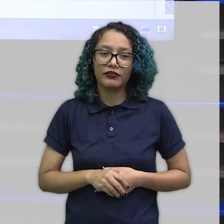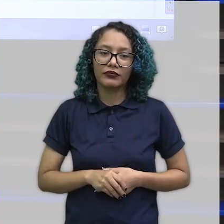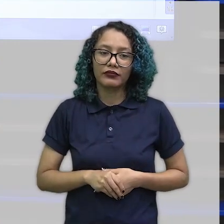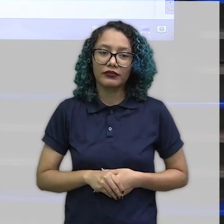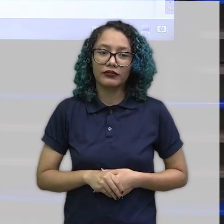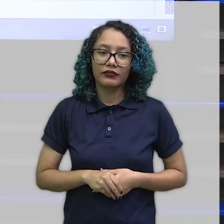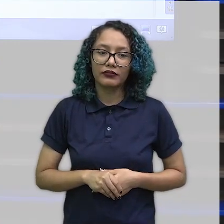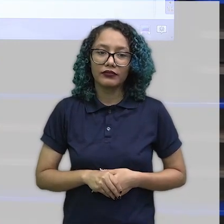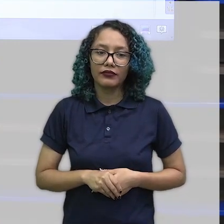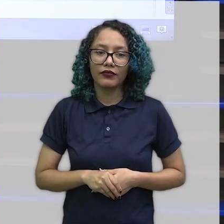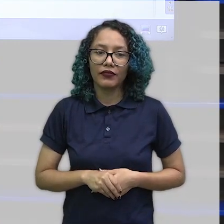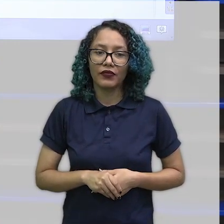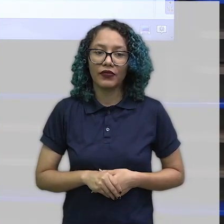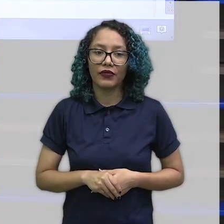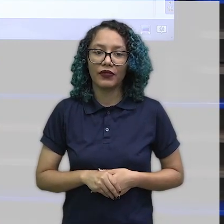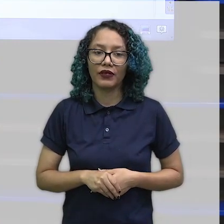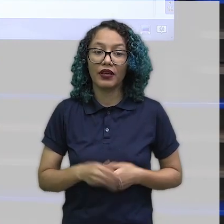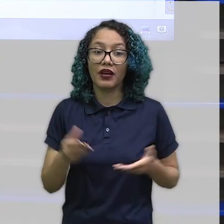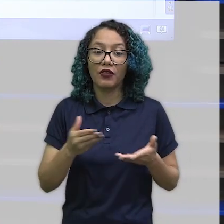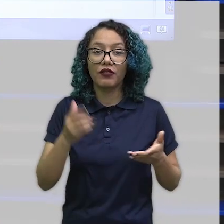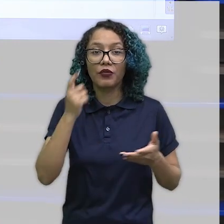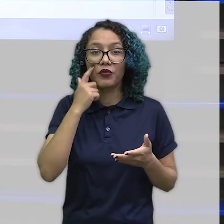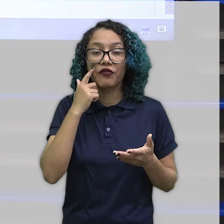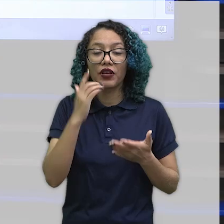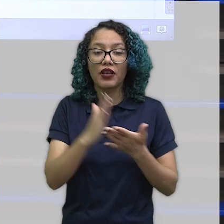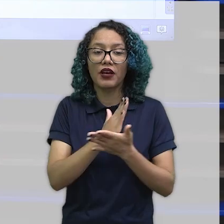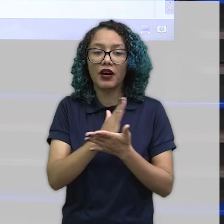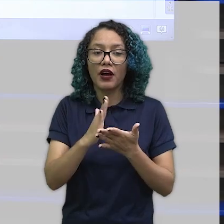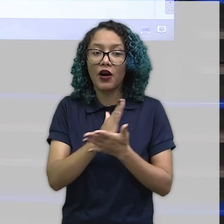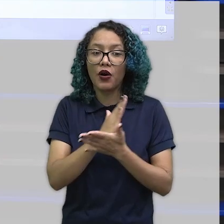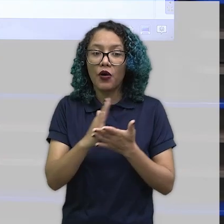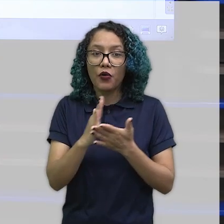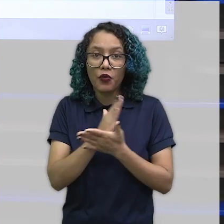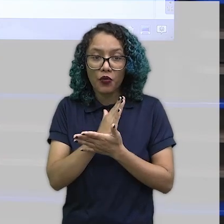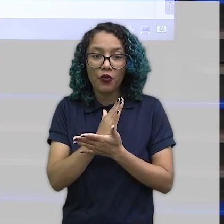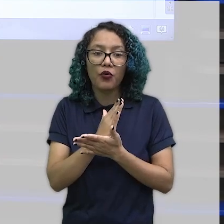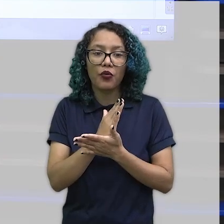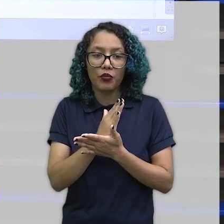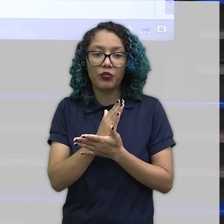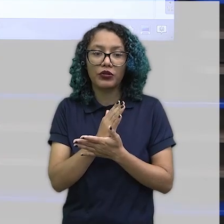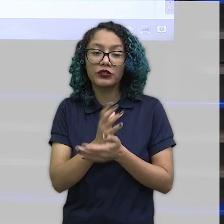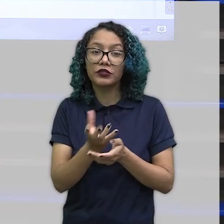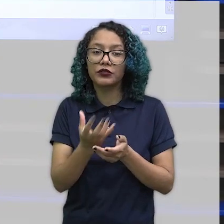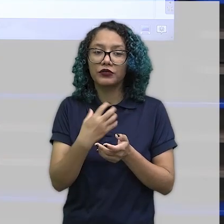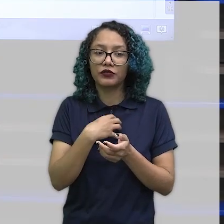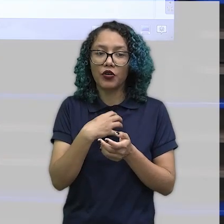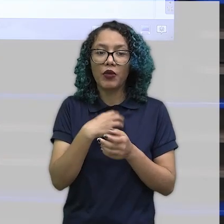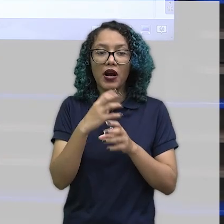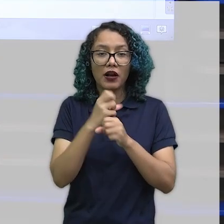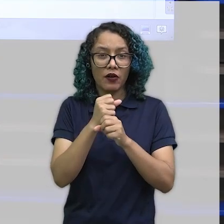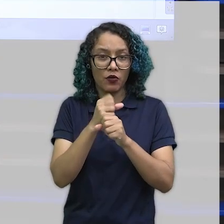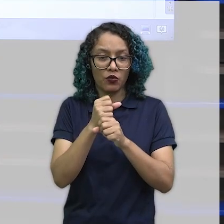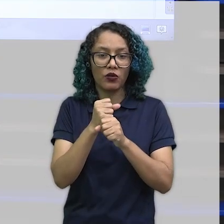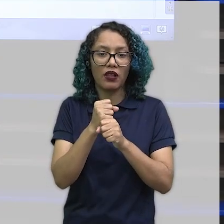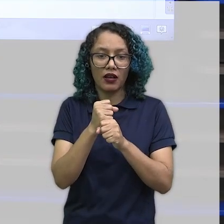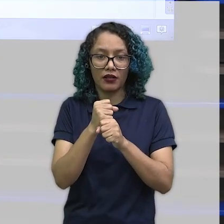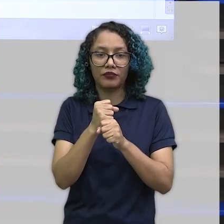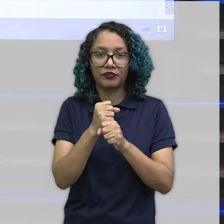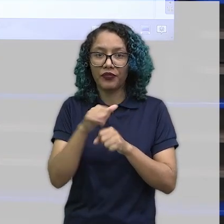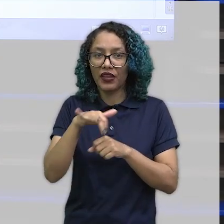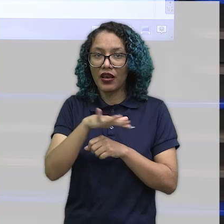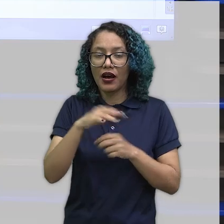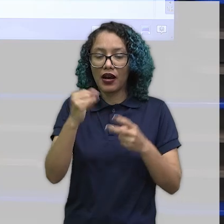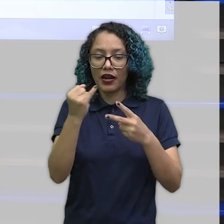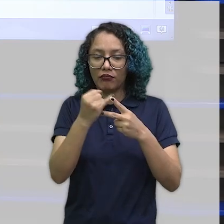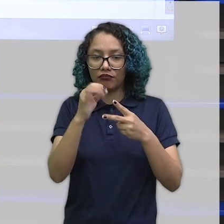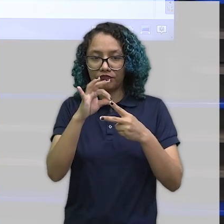Vamos, então, agora lembrar algumas formas, tá, de calcular a área de alguns polígonos, tá? Para a gente poder, depois, fazer